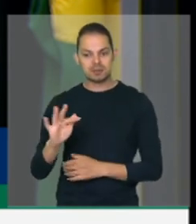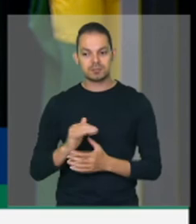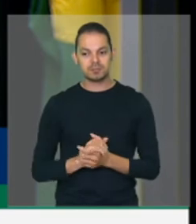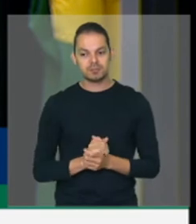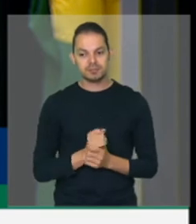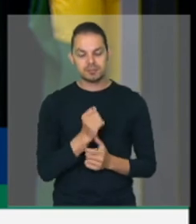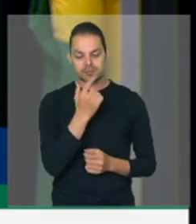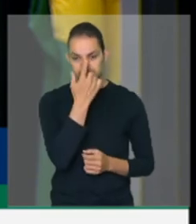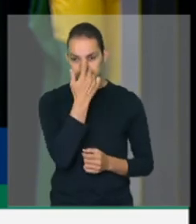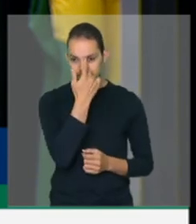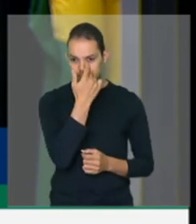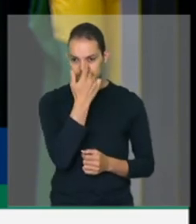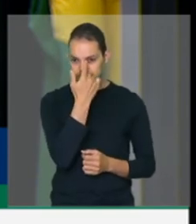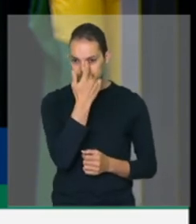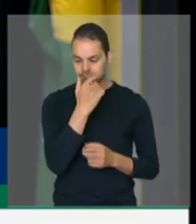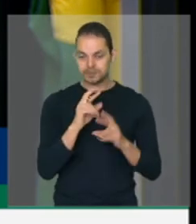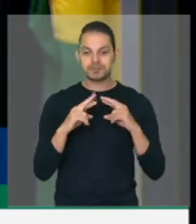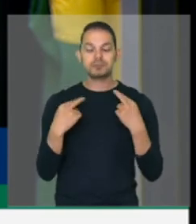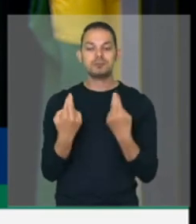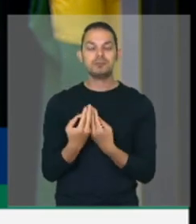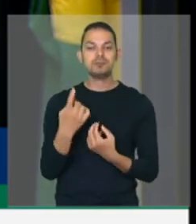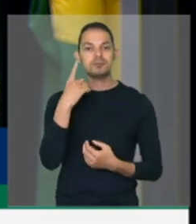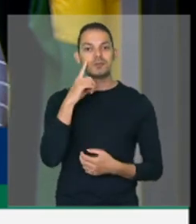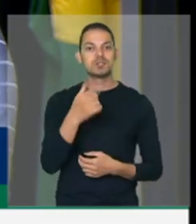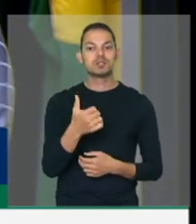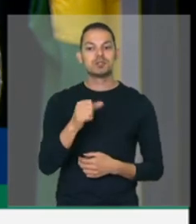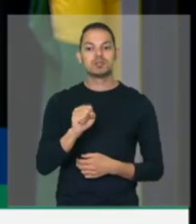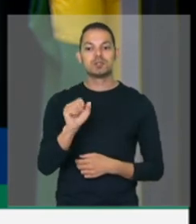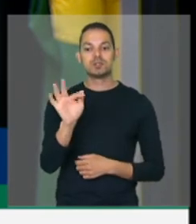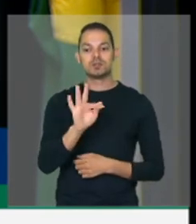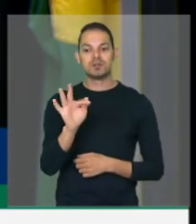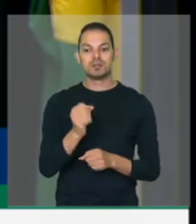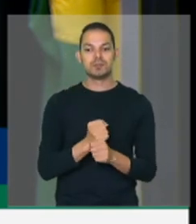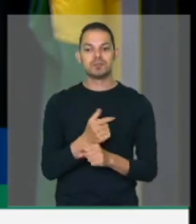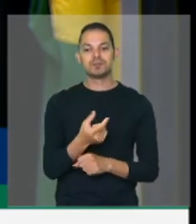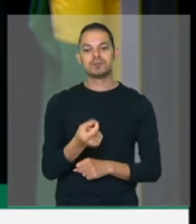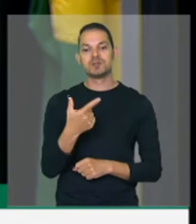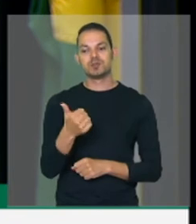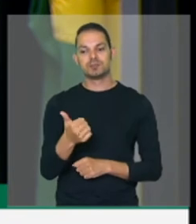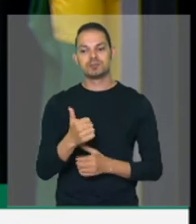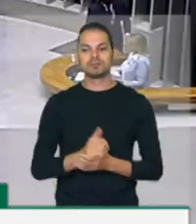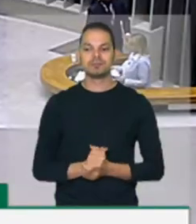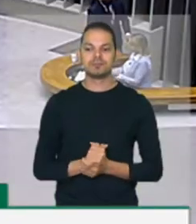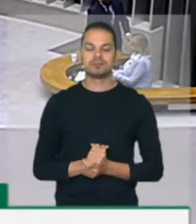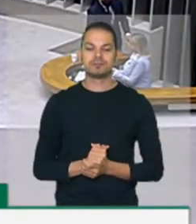Federal. Sala das Sessões, 18 de fevereiro de 2021.